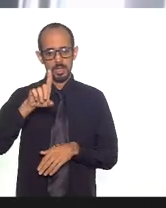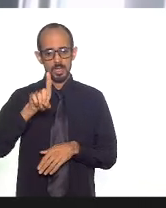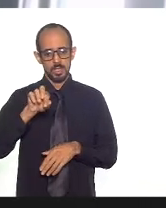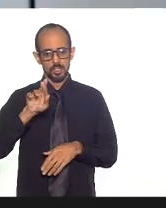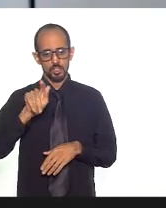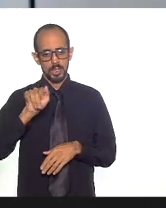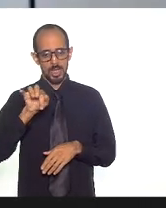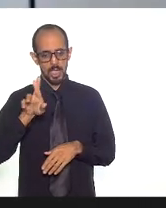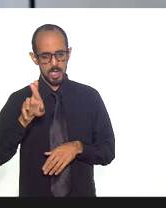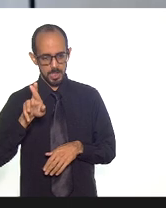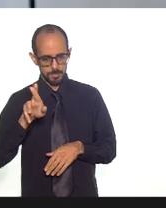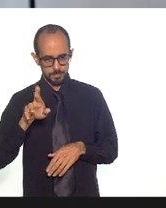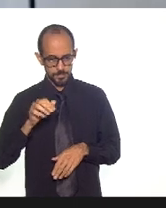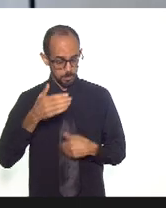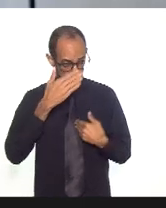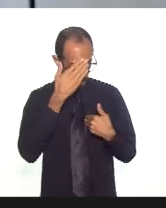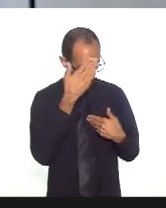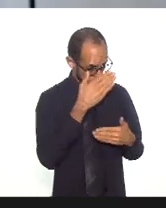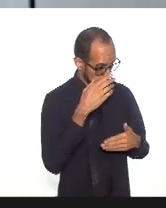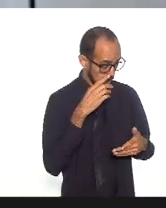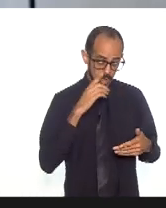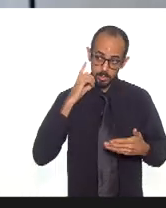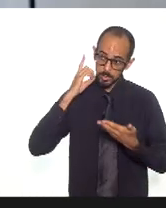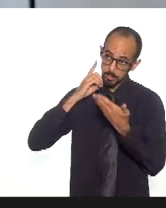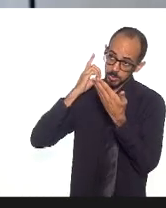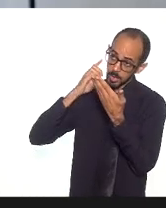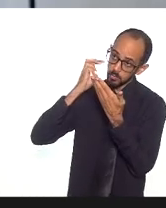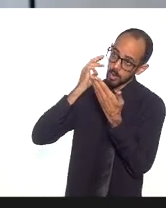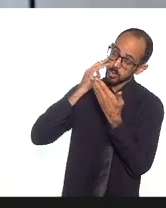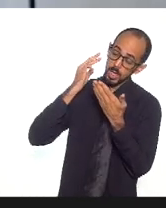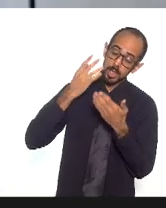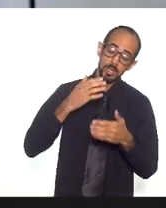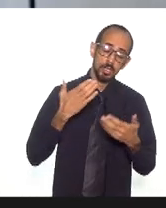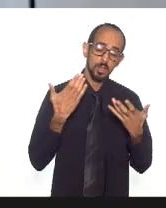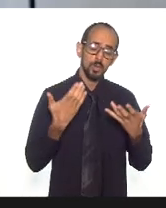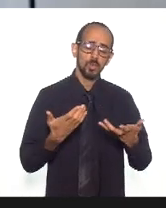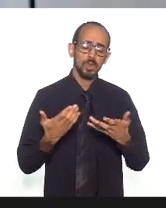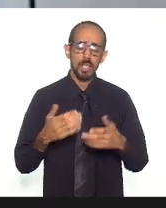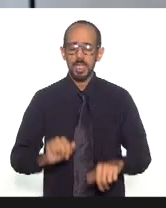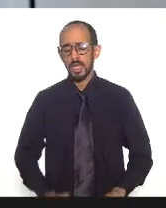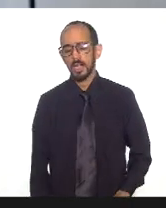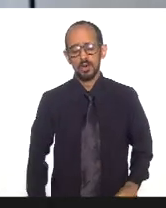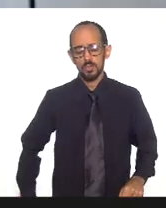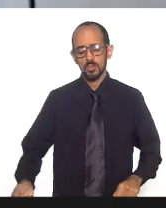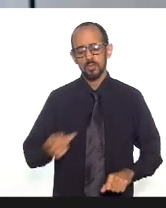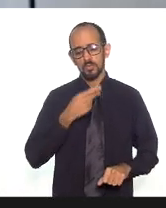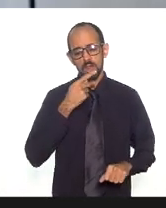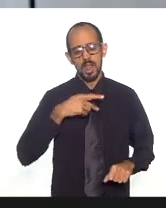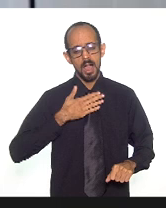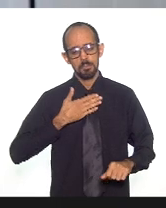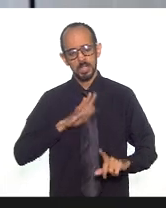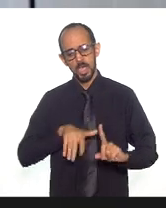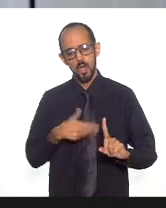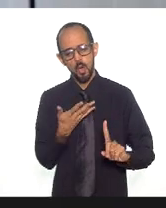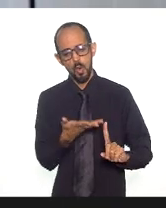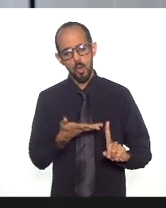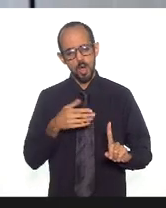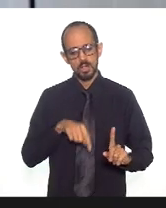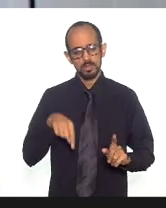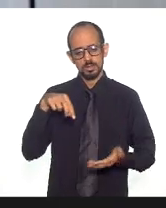Muito obrigado, deputado Valdec. Eu gostaria de manifestar minha grande honra de estar aqui presente